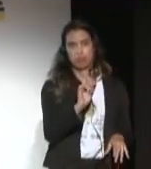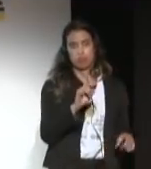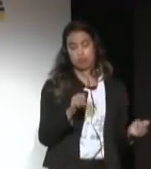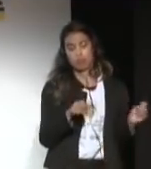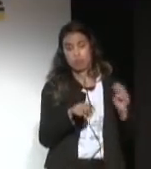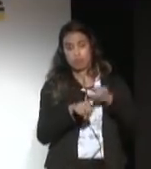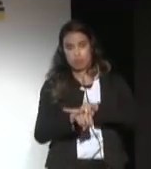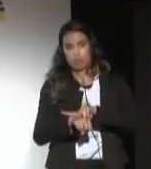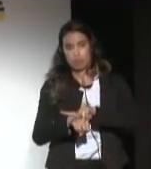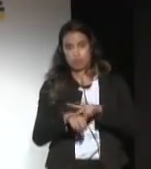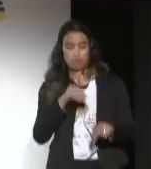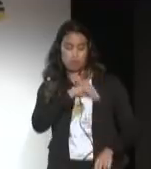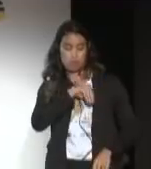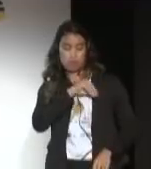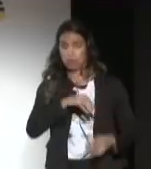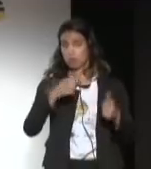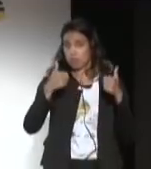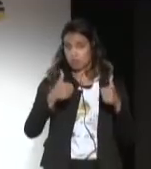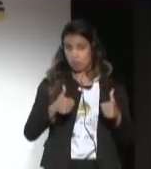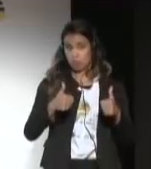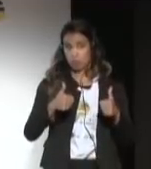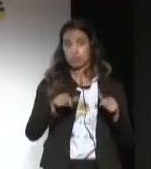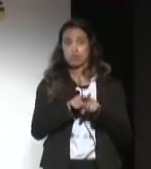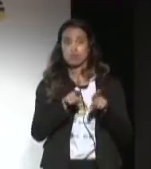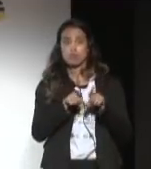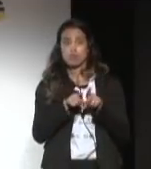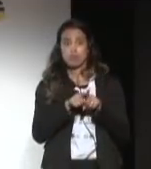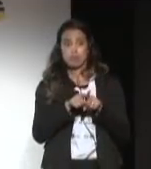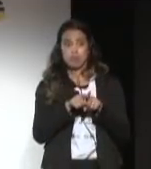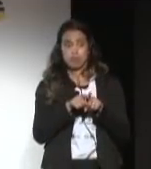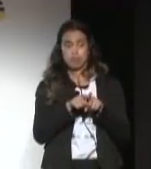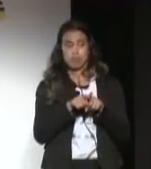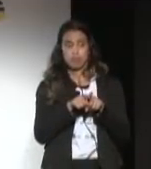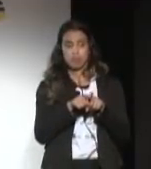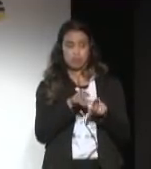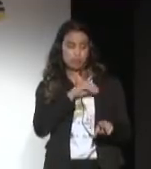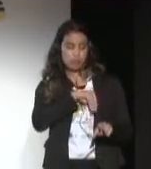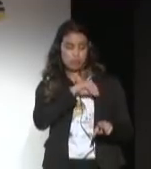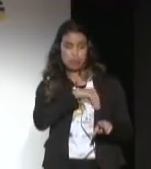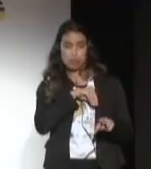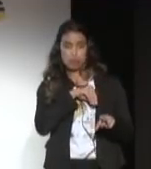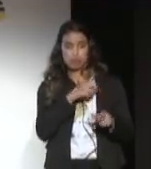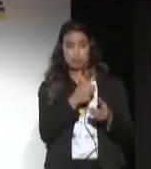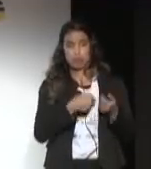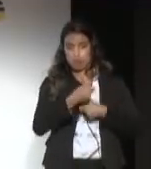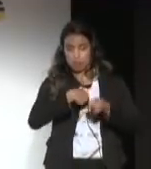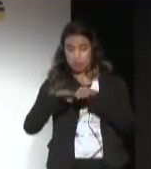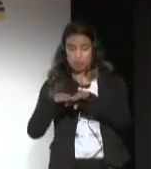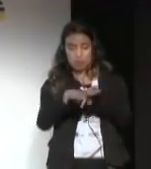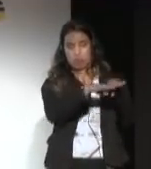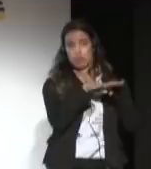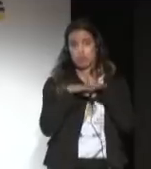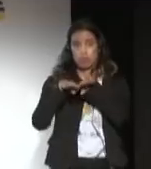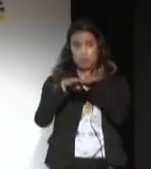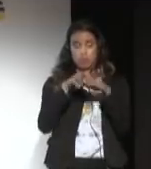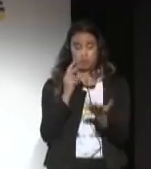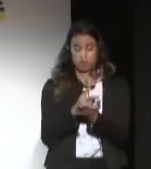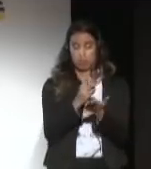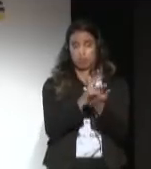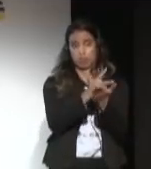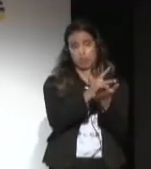retenção, com salários adequados, com remuneração igualitária e com uma continuidade, para que nós possamos